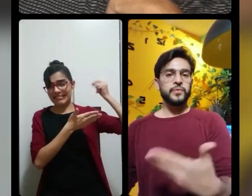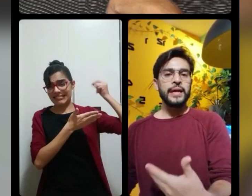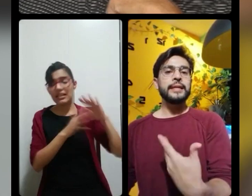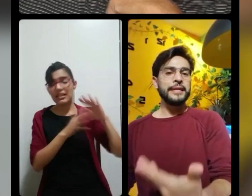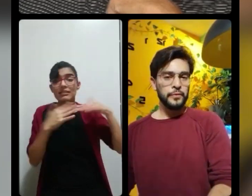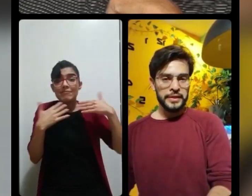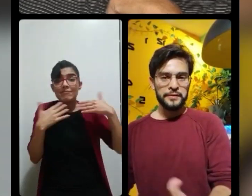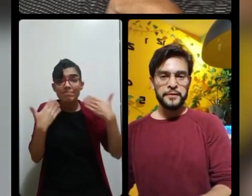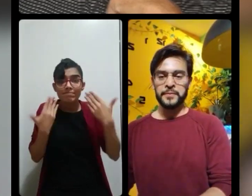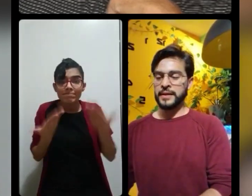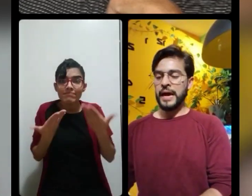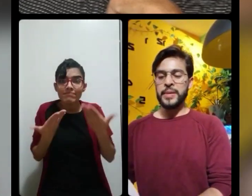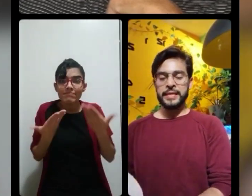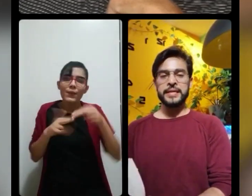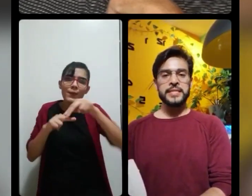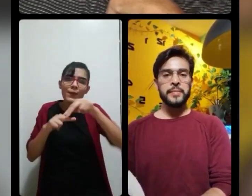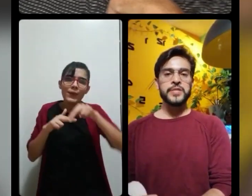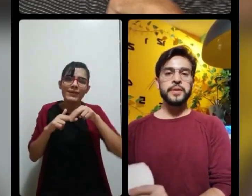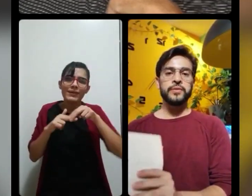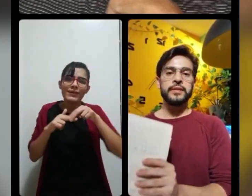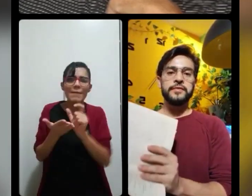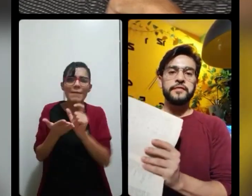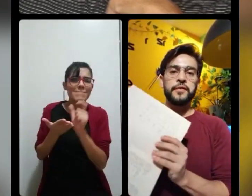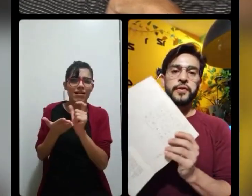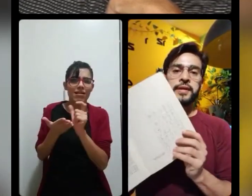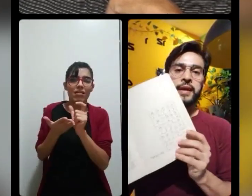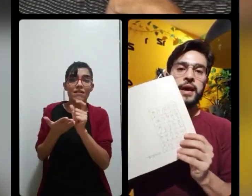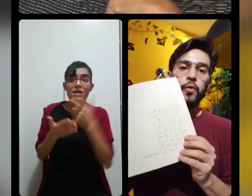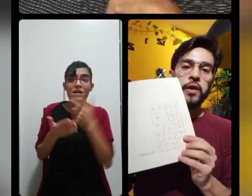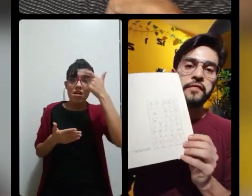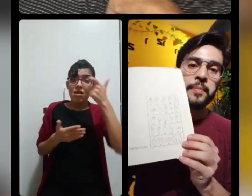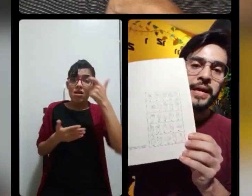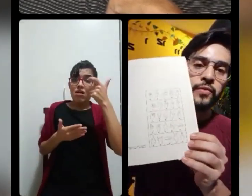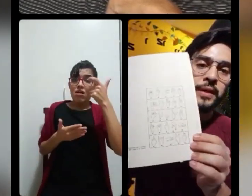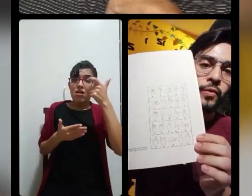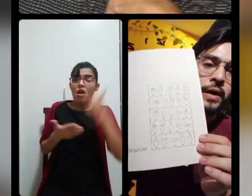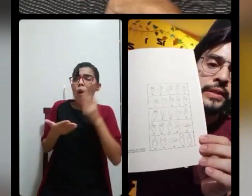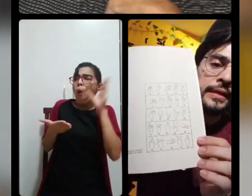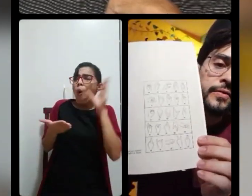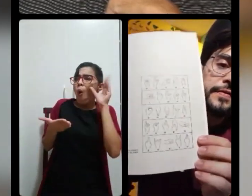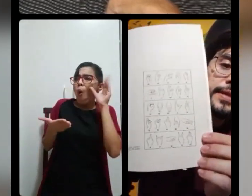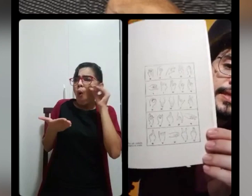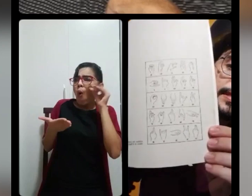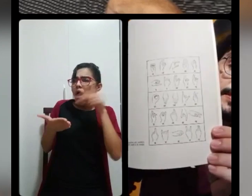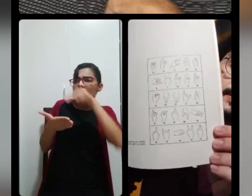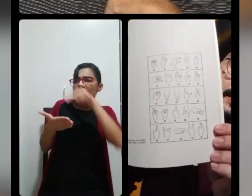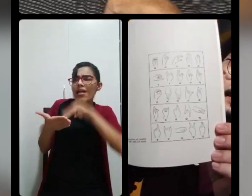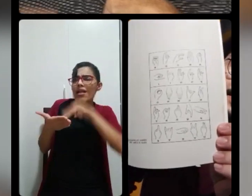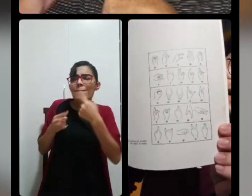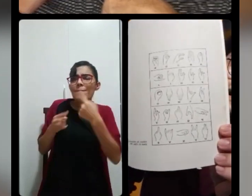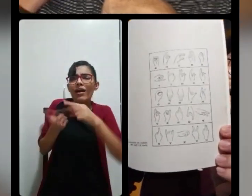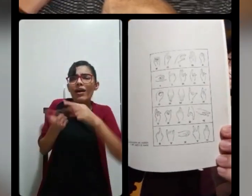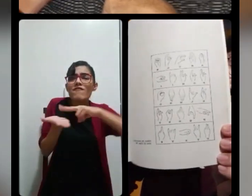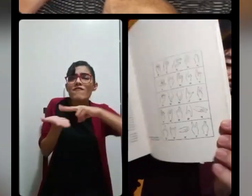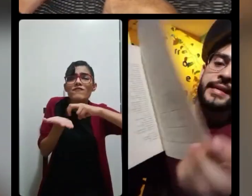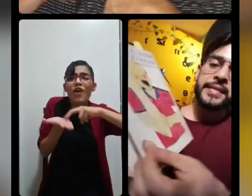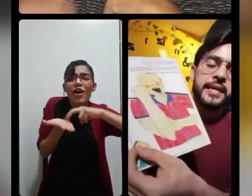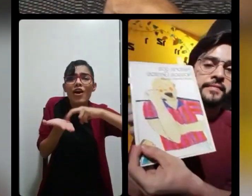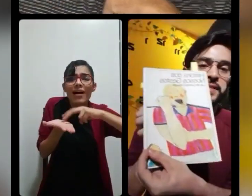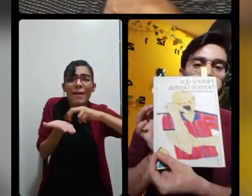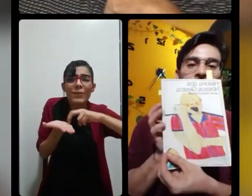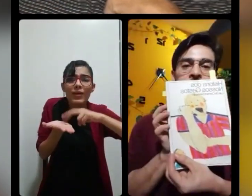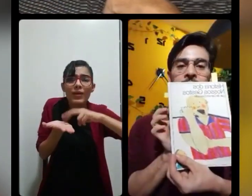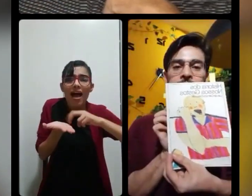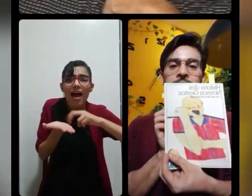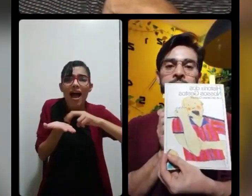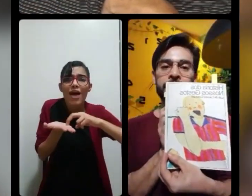de fato, a ler o livro, a me interessar mais pelo livro, foi o alfabeto manual da língua francesa de sinais. E essa é